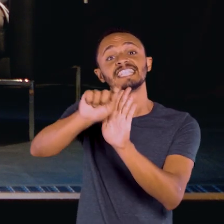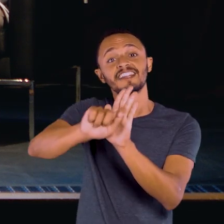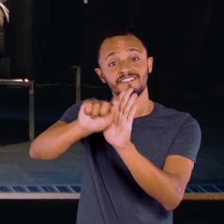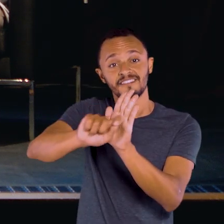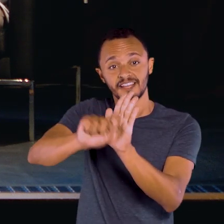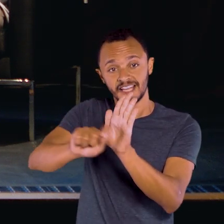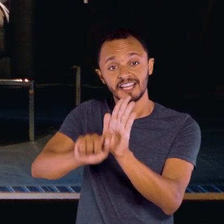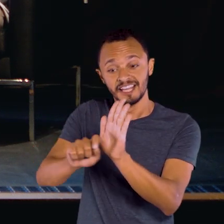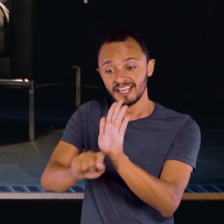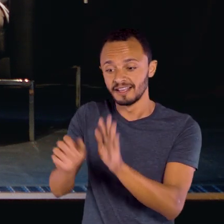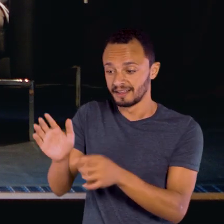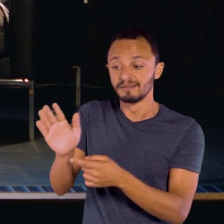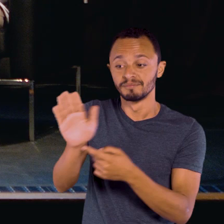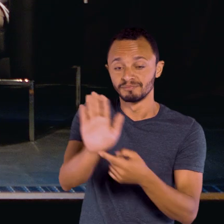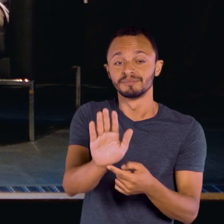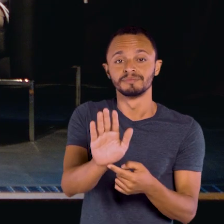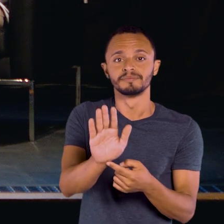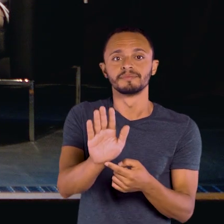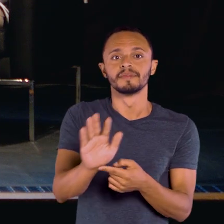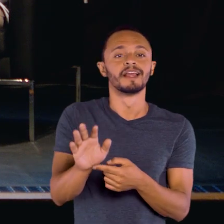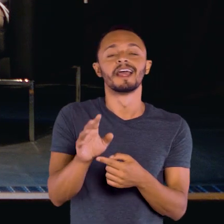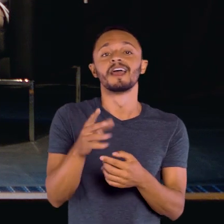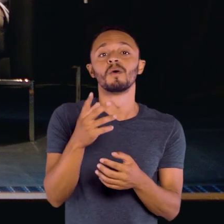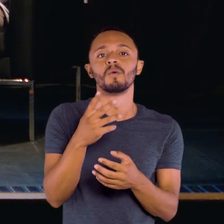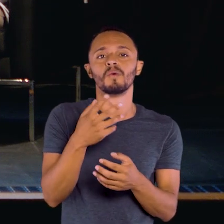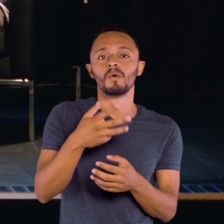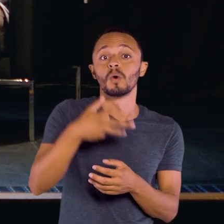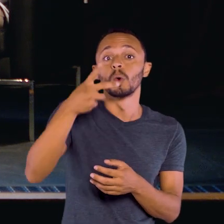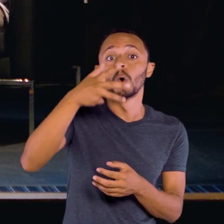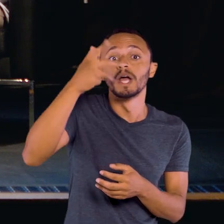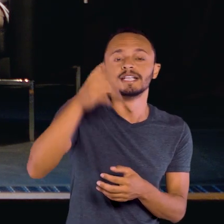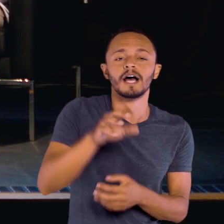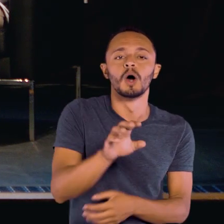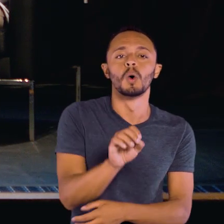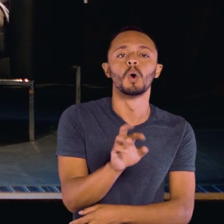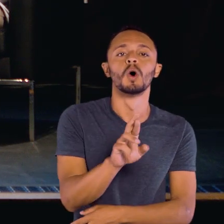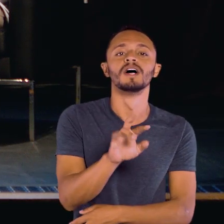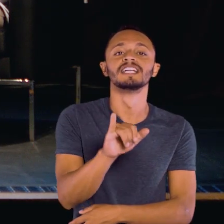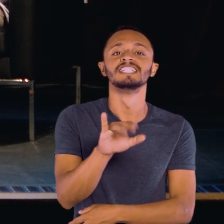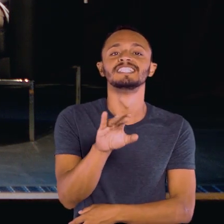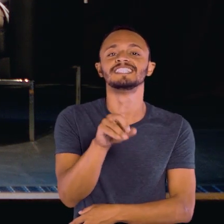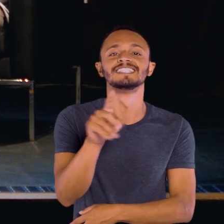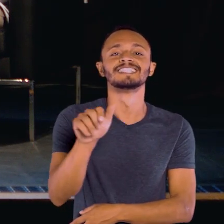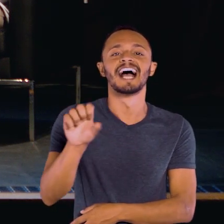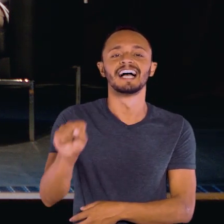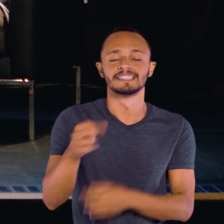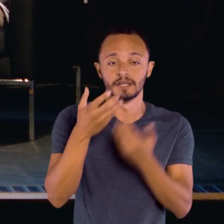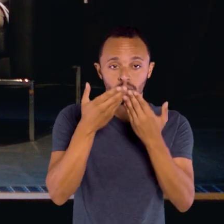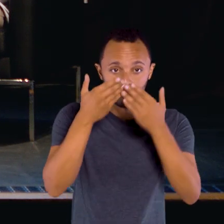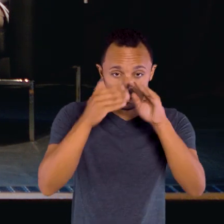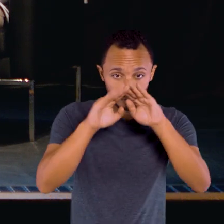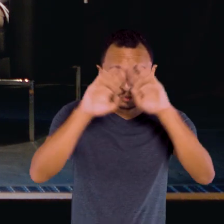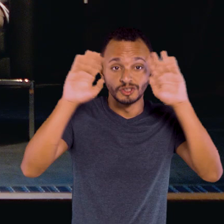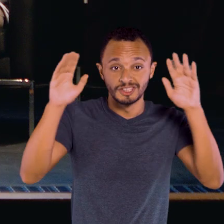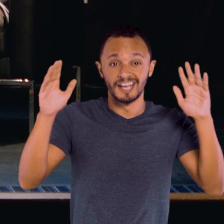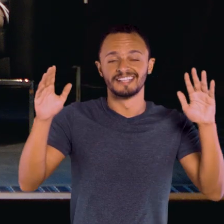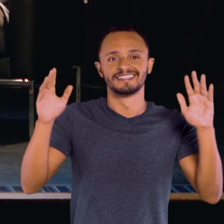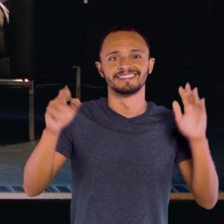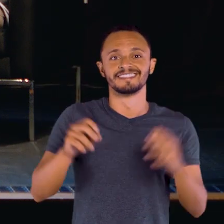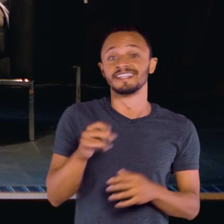dos Orixás, né? Olha só, é um livro que cada um vai criar um conto sobre um orixá. Quem mandar e-mail primeiro pega.